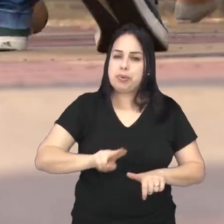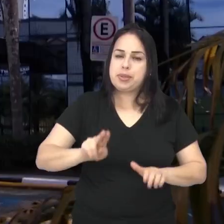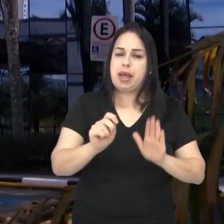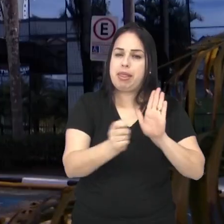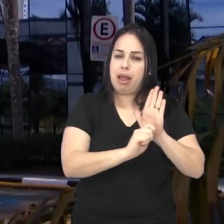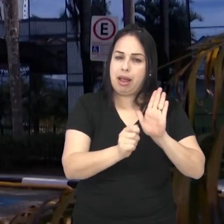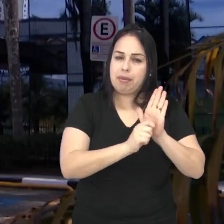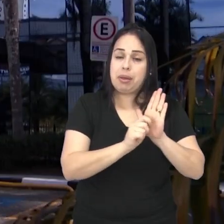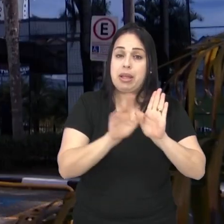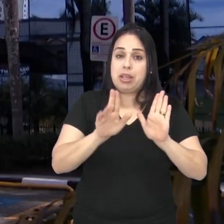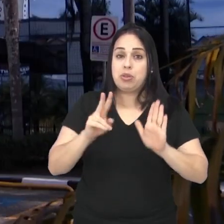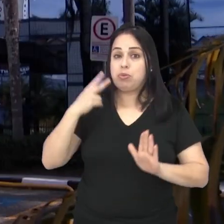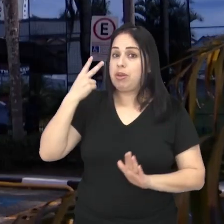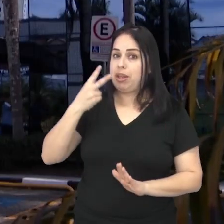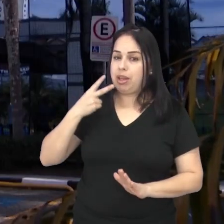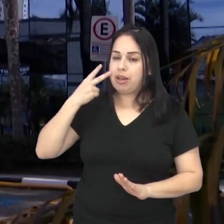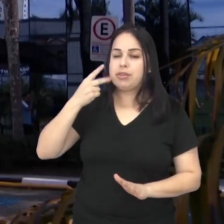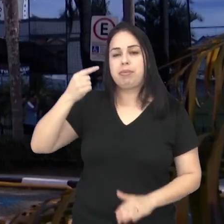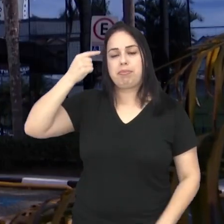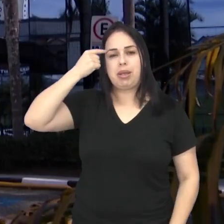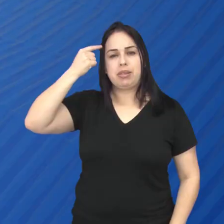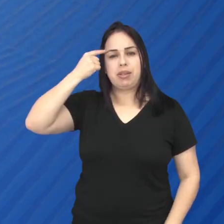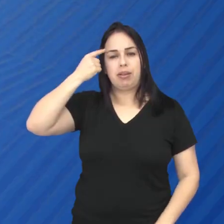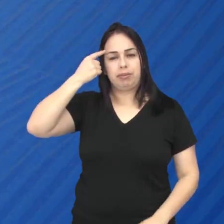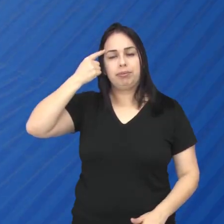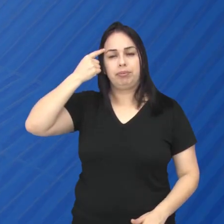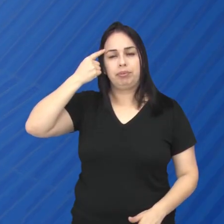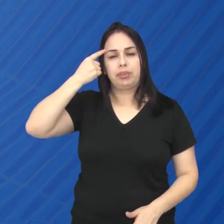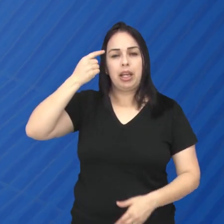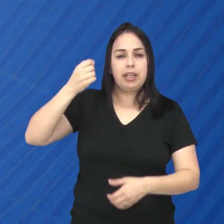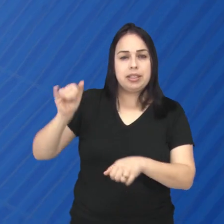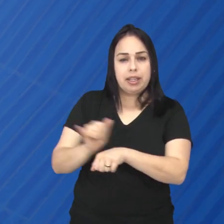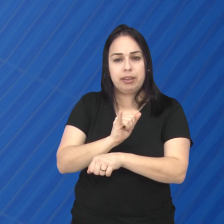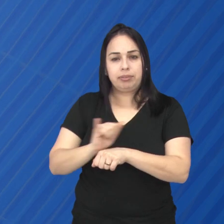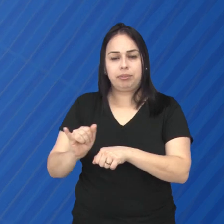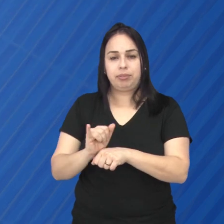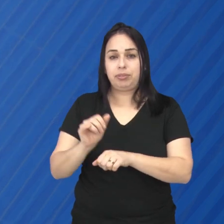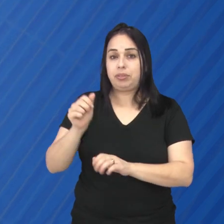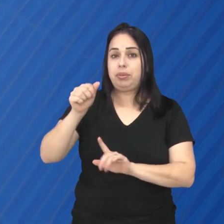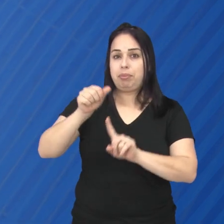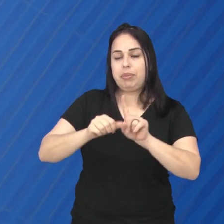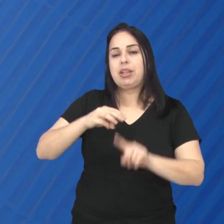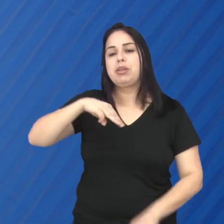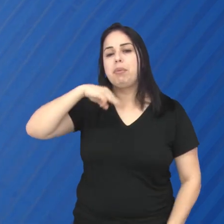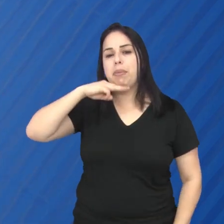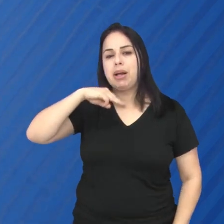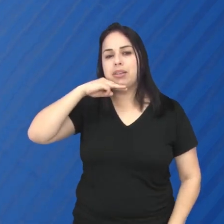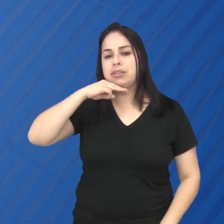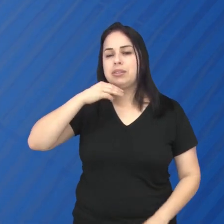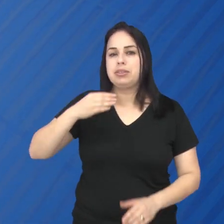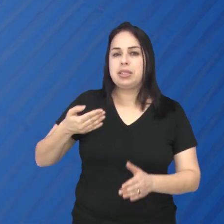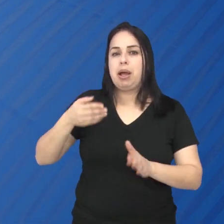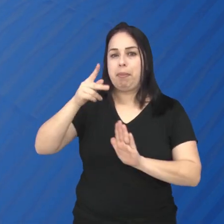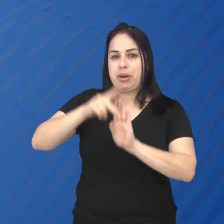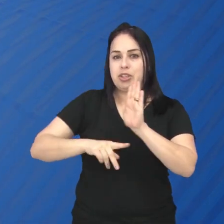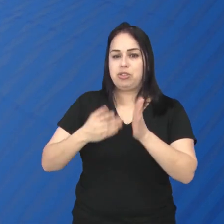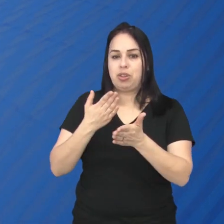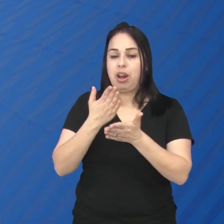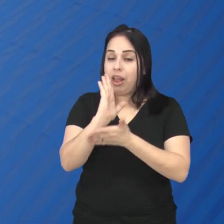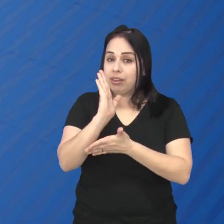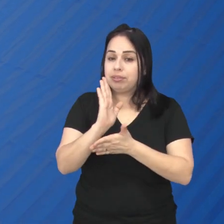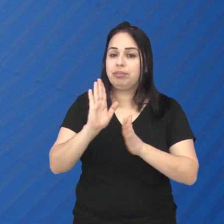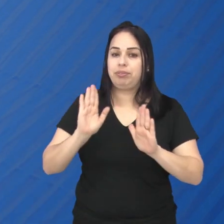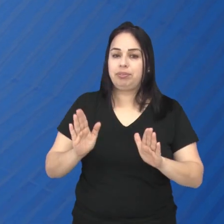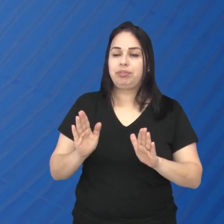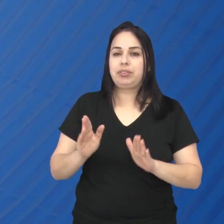entorpecentes também é pauta na Câmara Municipal. Em março desse ano, os vereadores aprovaram uma lei que autoriza o